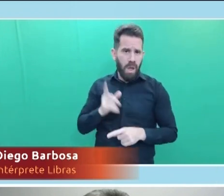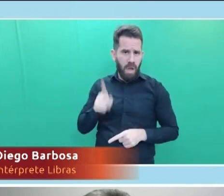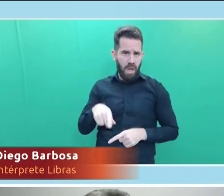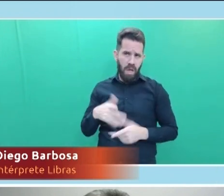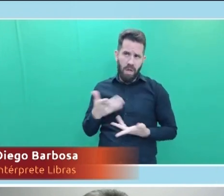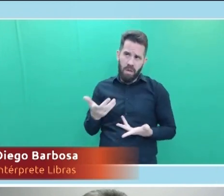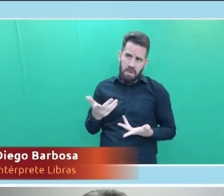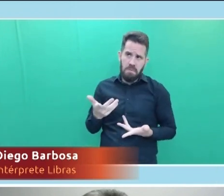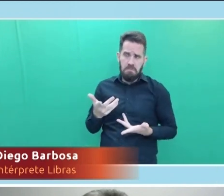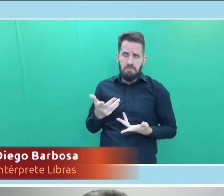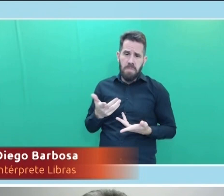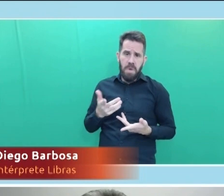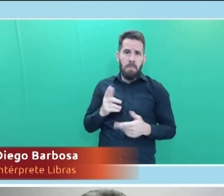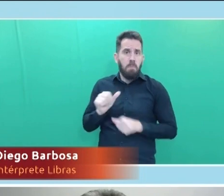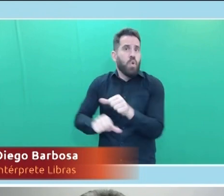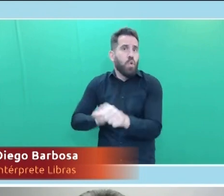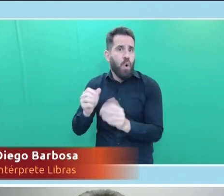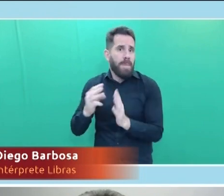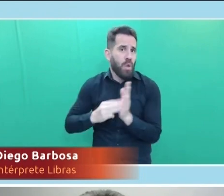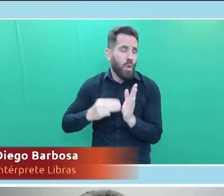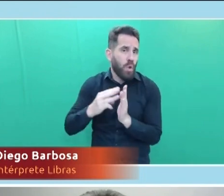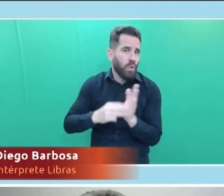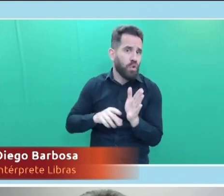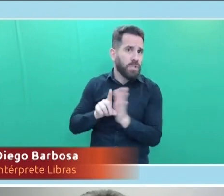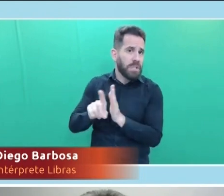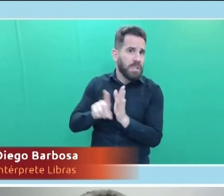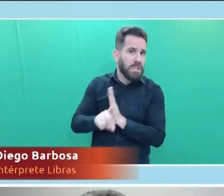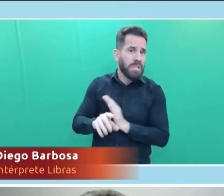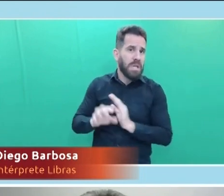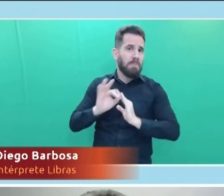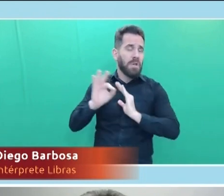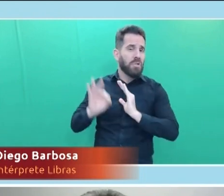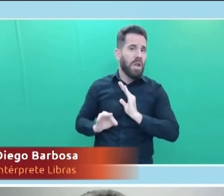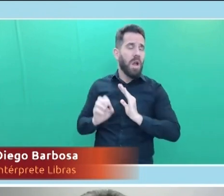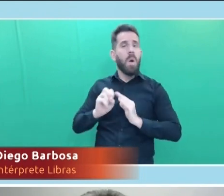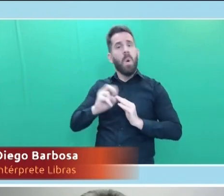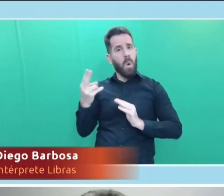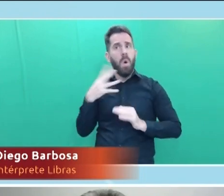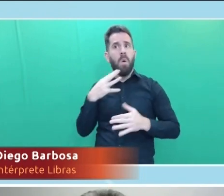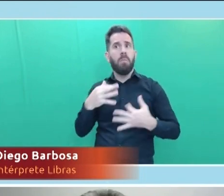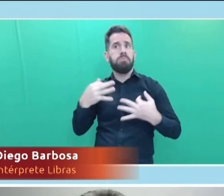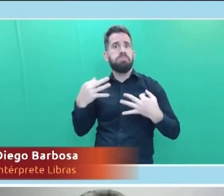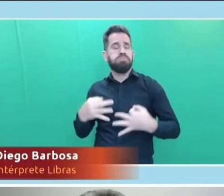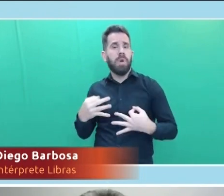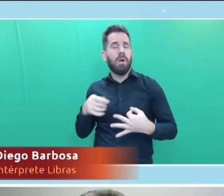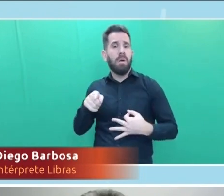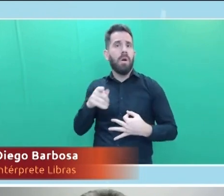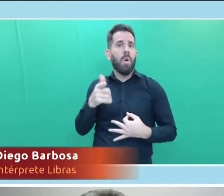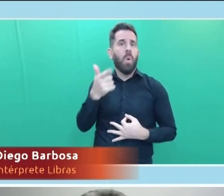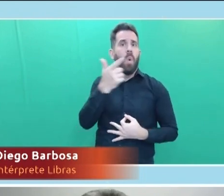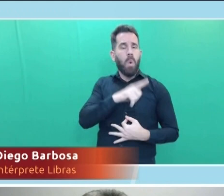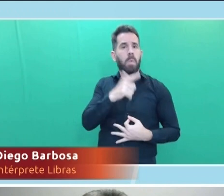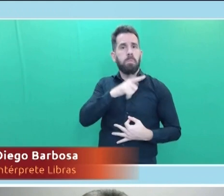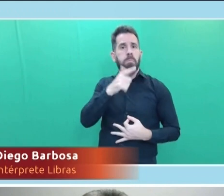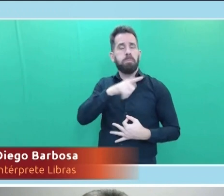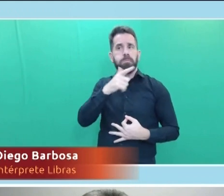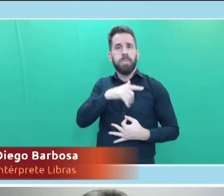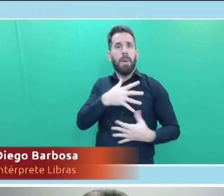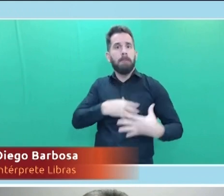buscou essas pessoas ou realmente a gente tem conseguido garantir, né, a permanência desses povos, né, a uma